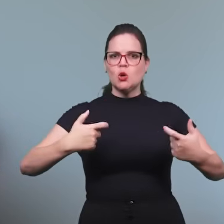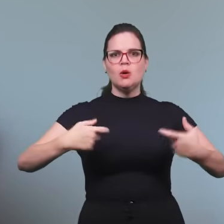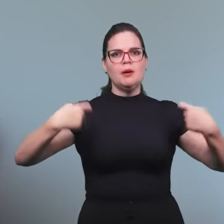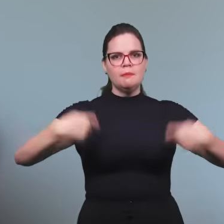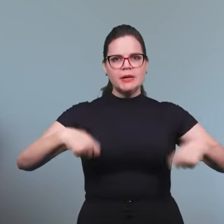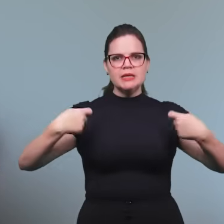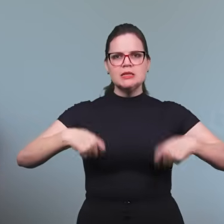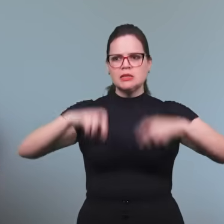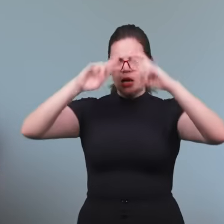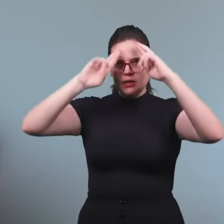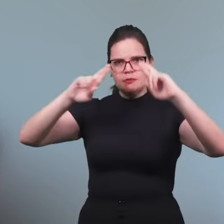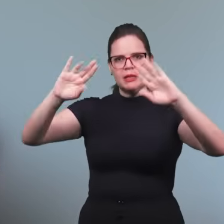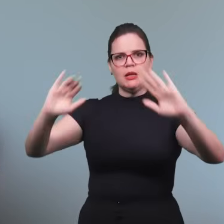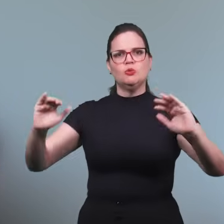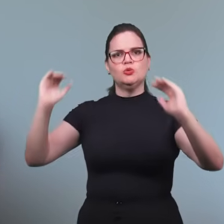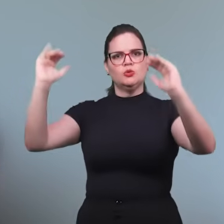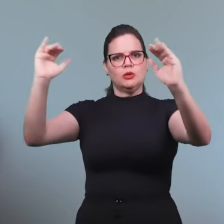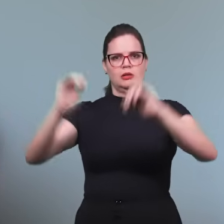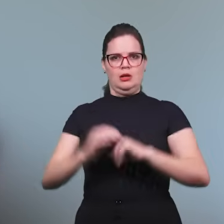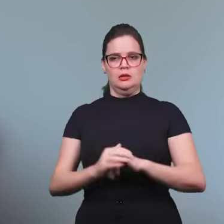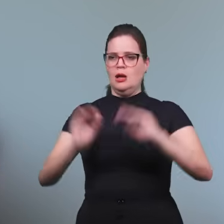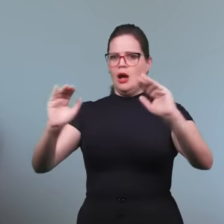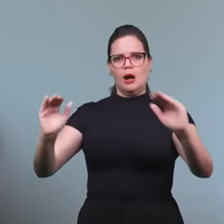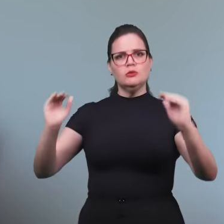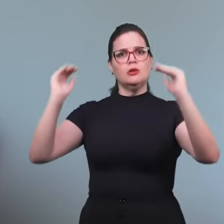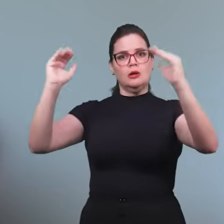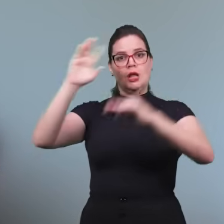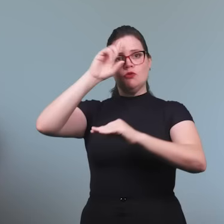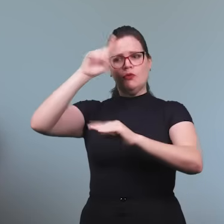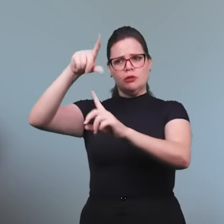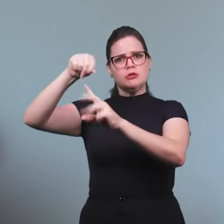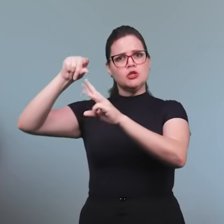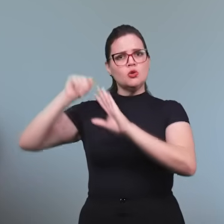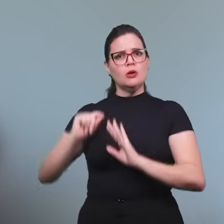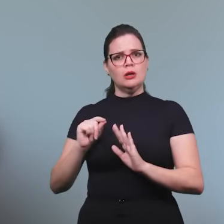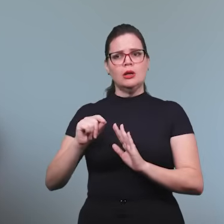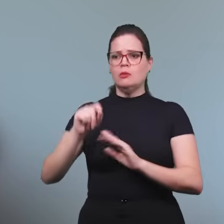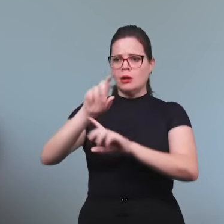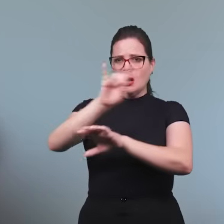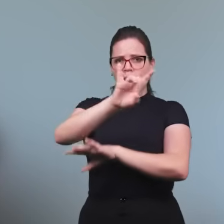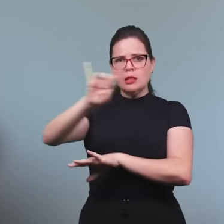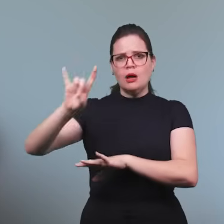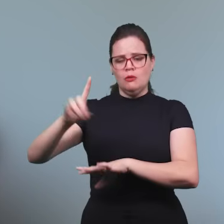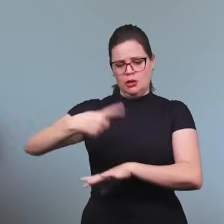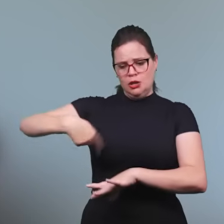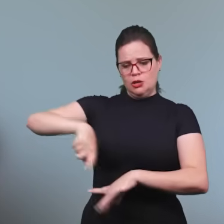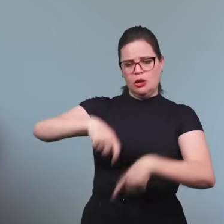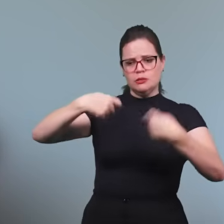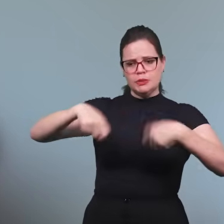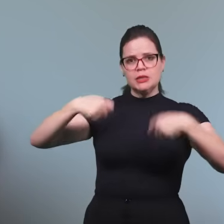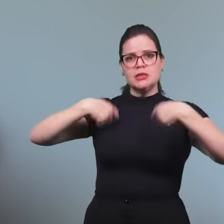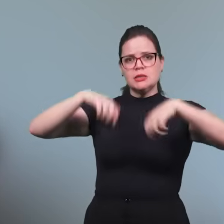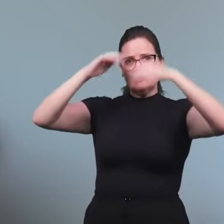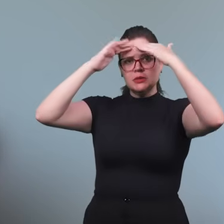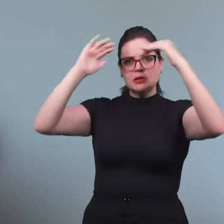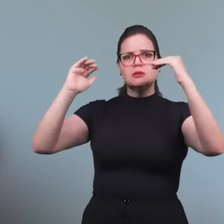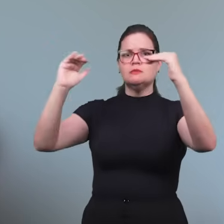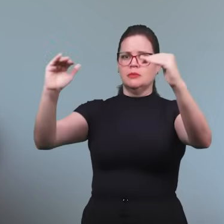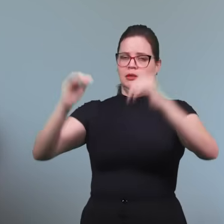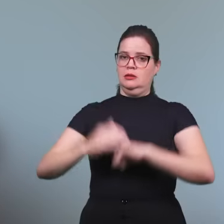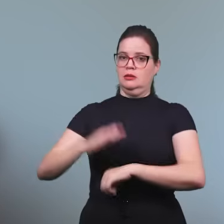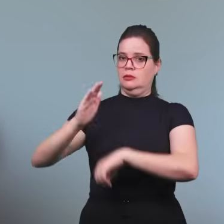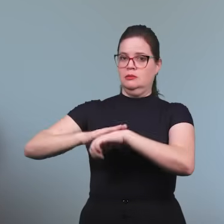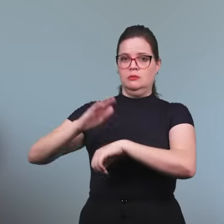superiores, porque não há autoridade que não venha de Deus, e as autoridades que há foram